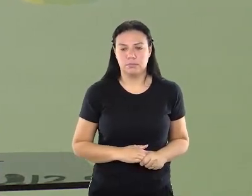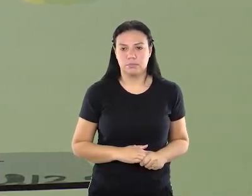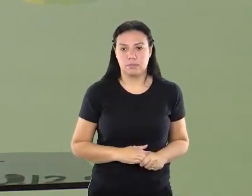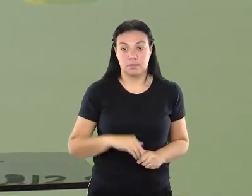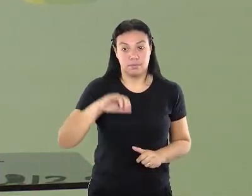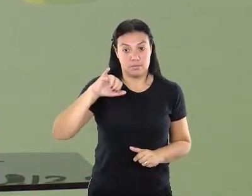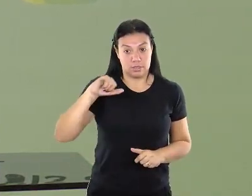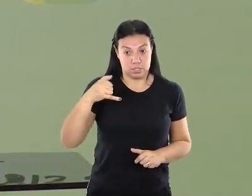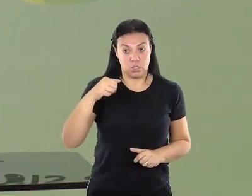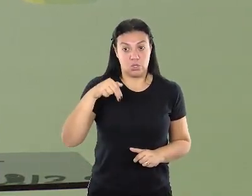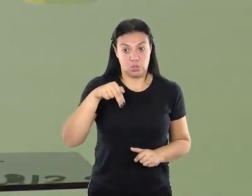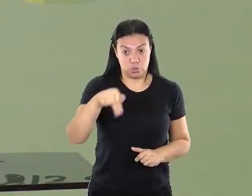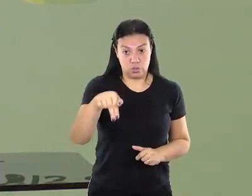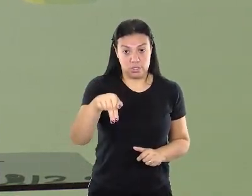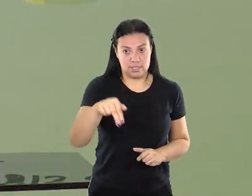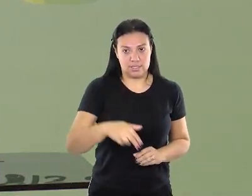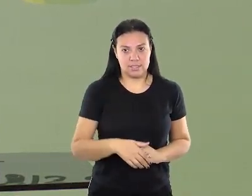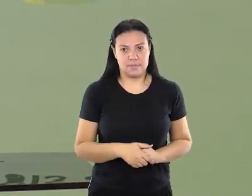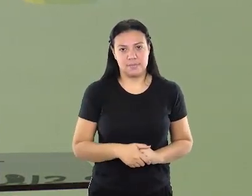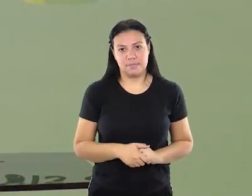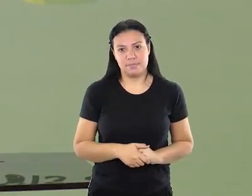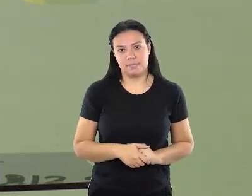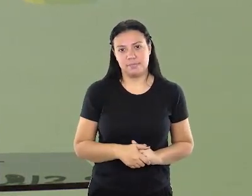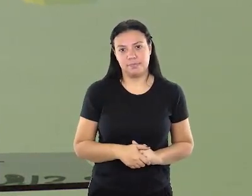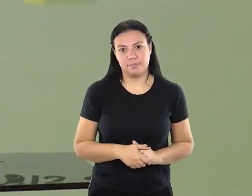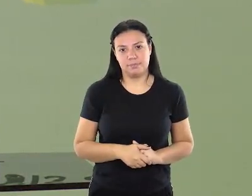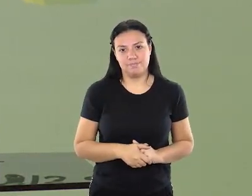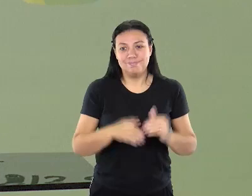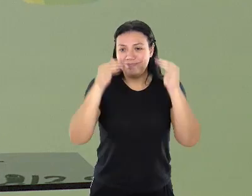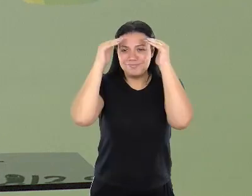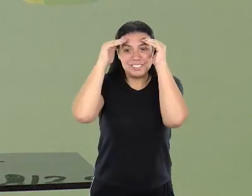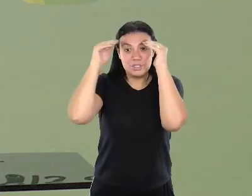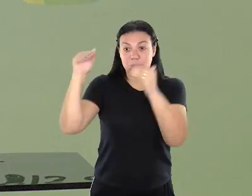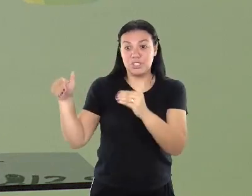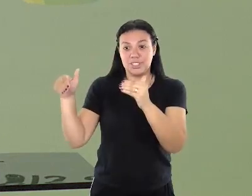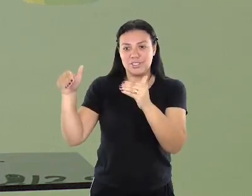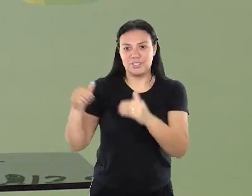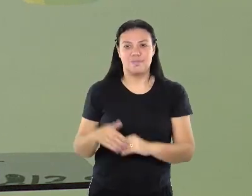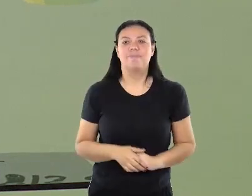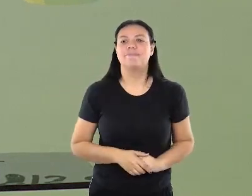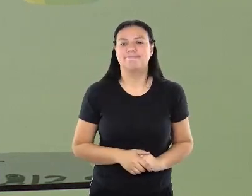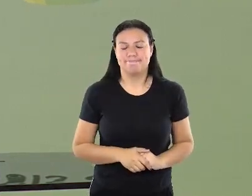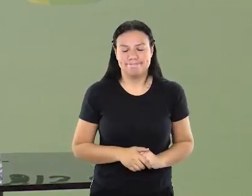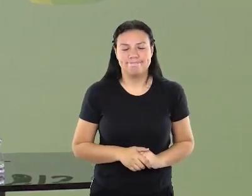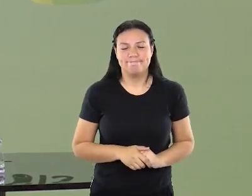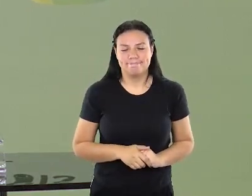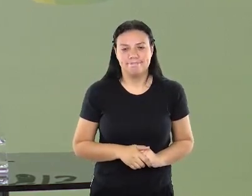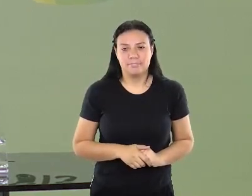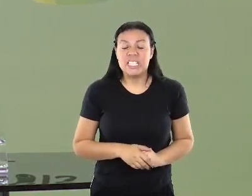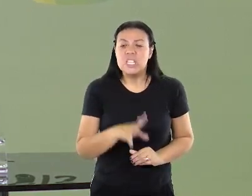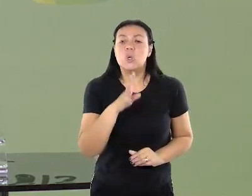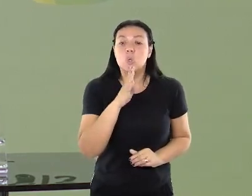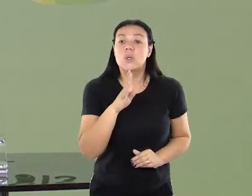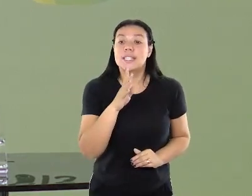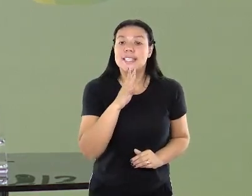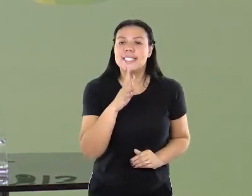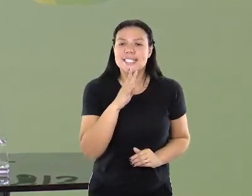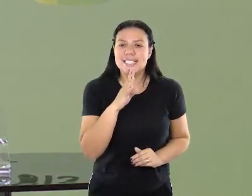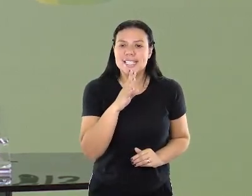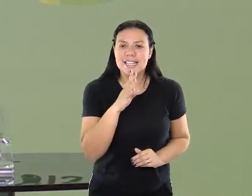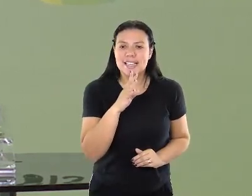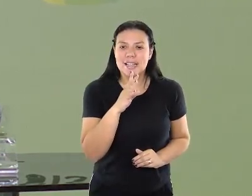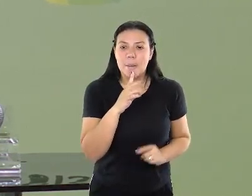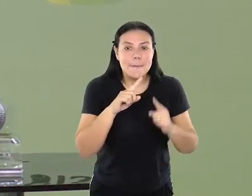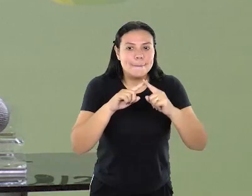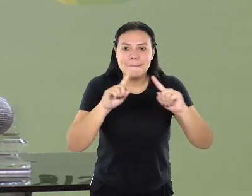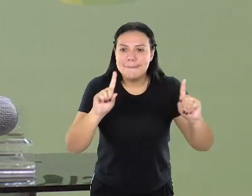Jonas, ele era ortodoxo, mas ele não obedecia a Deus. O conhecimento dele não gerava obediência.